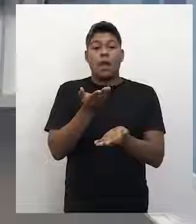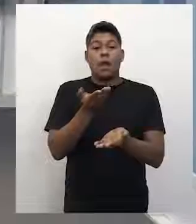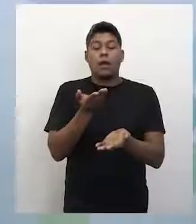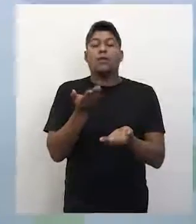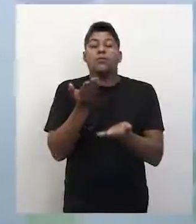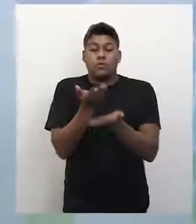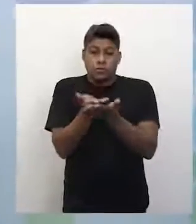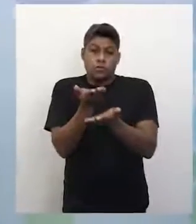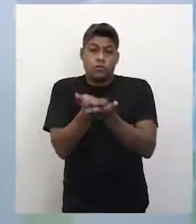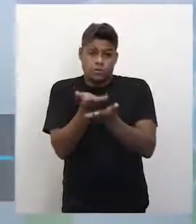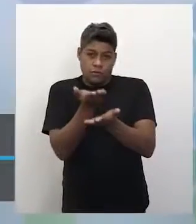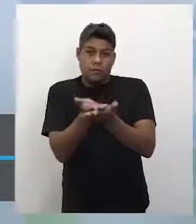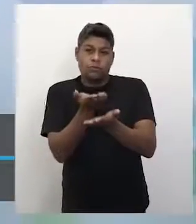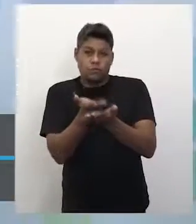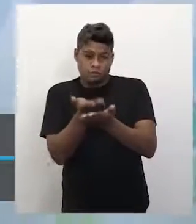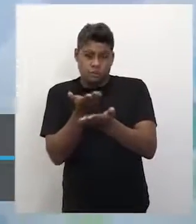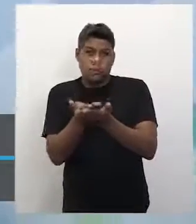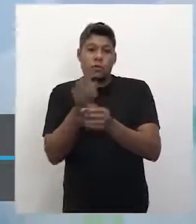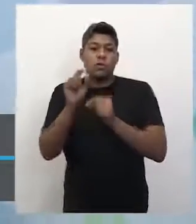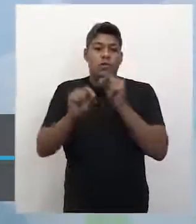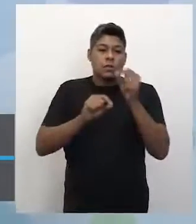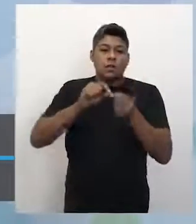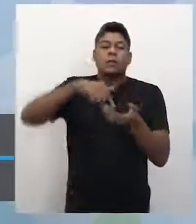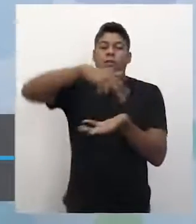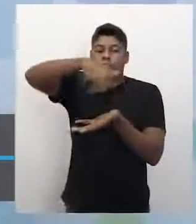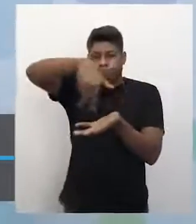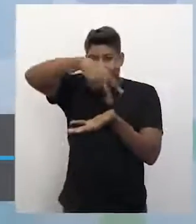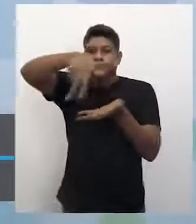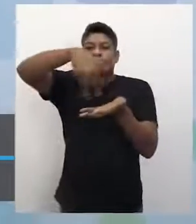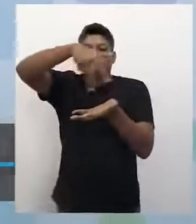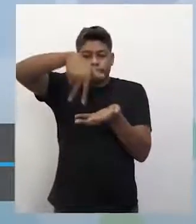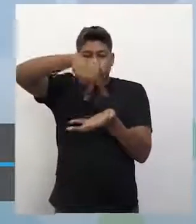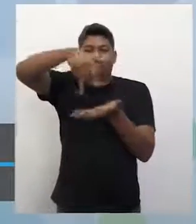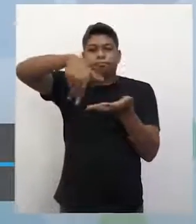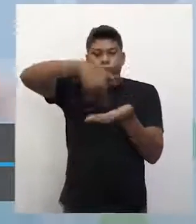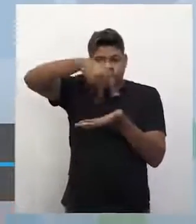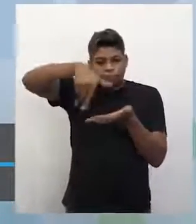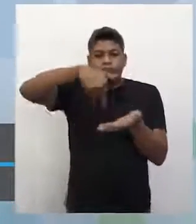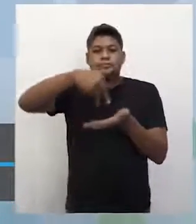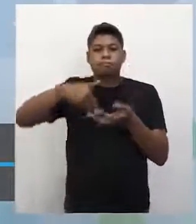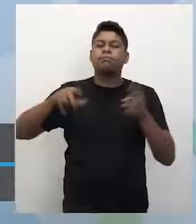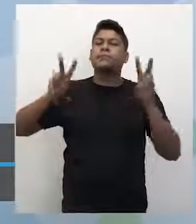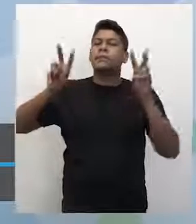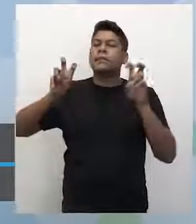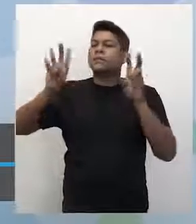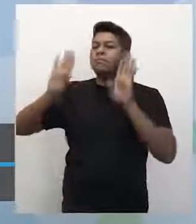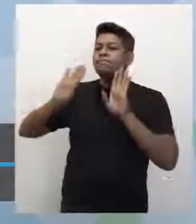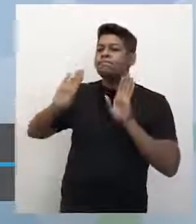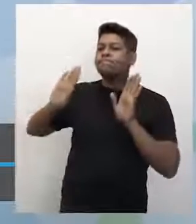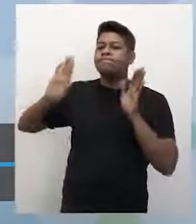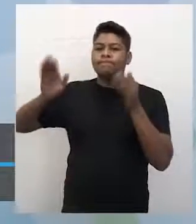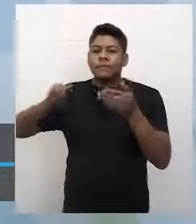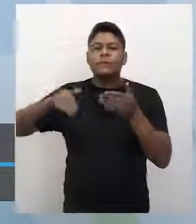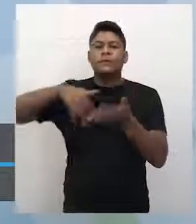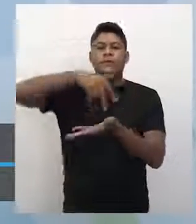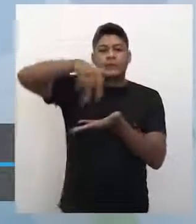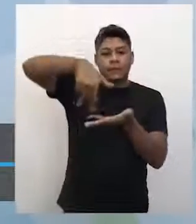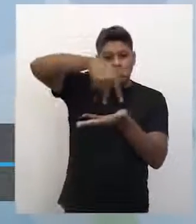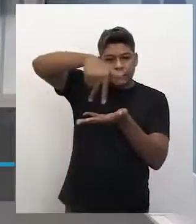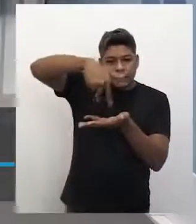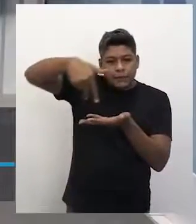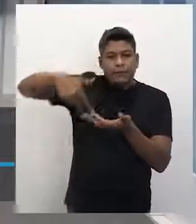o estudo aí, nosso percurso com a dança, é isso mesmo, habilidades todas voltadas à dança. Não fala em credo da